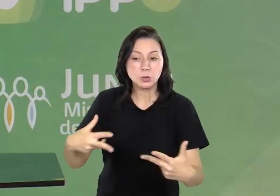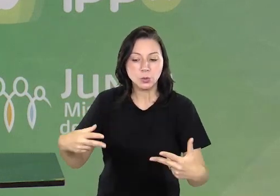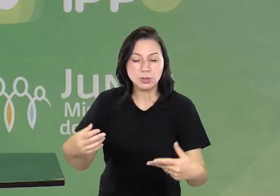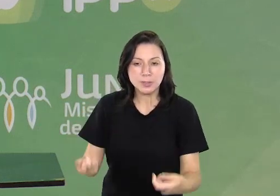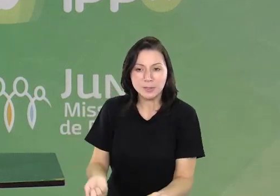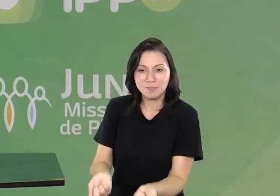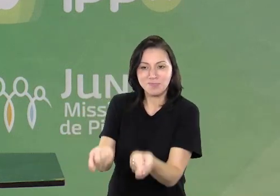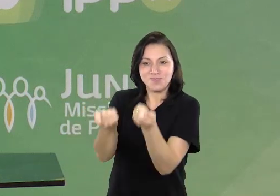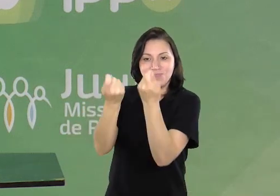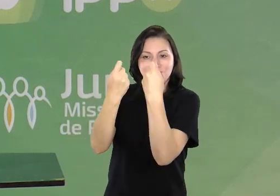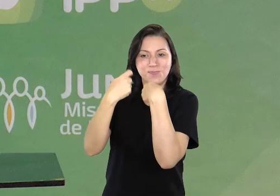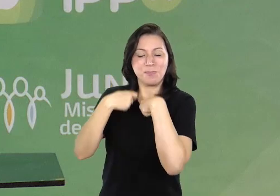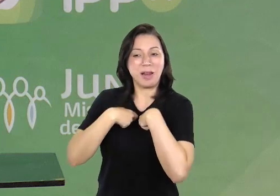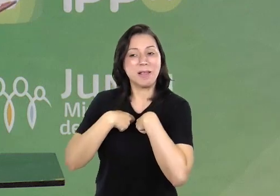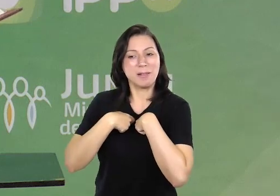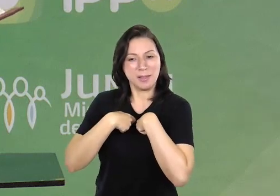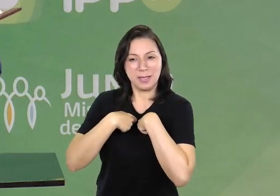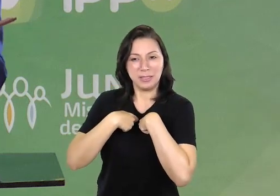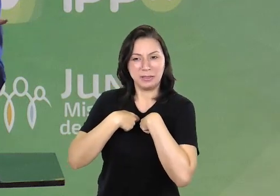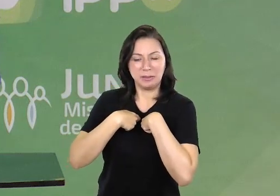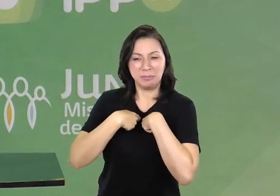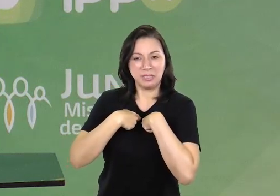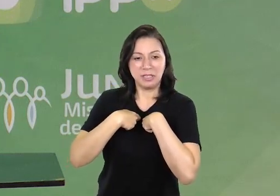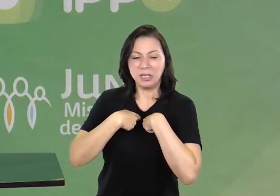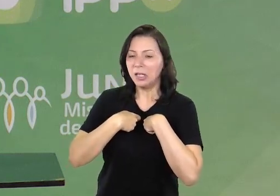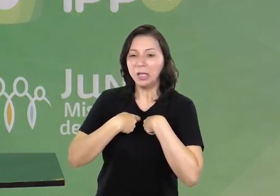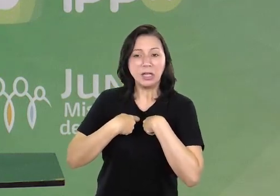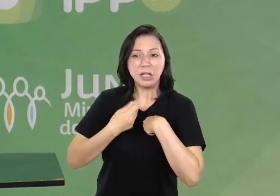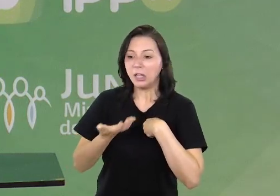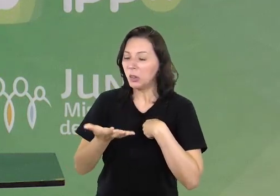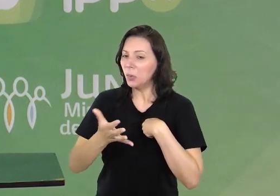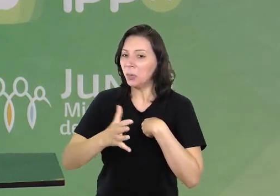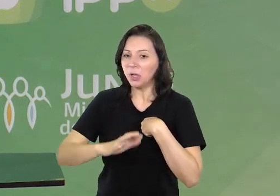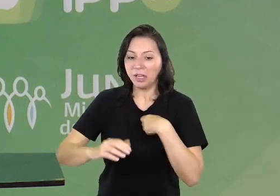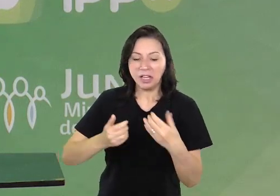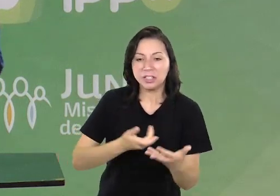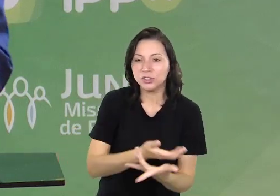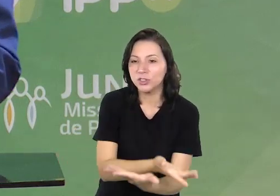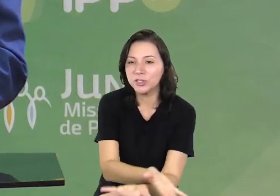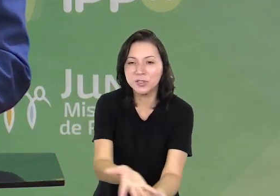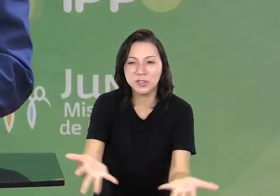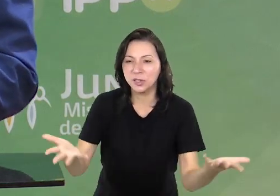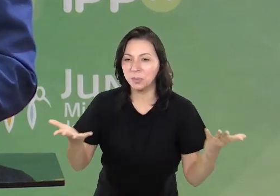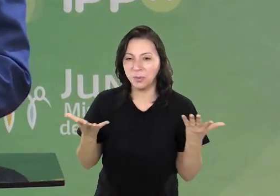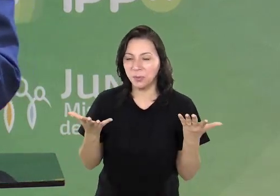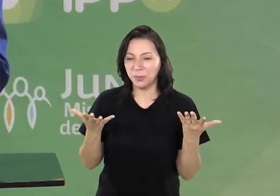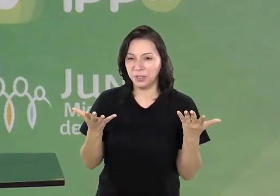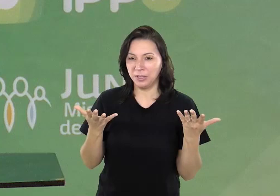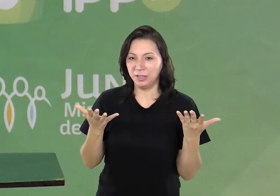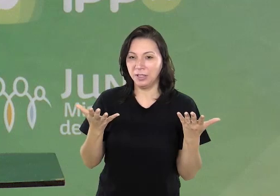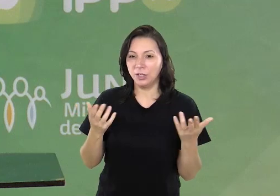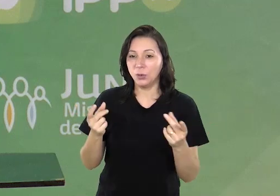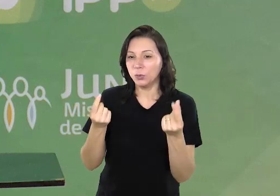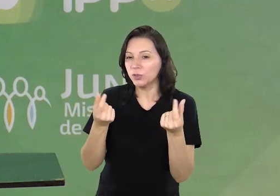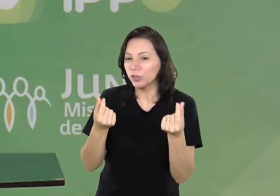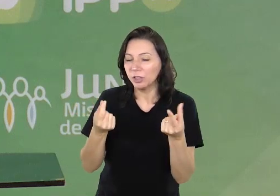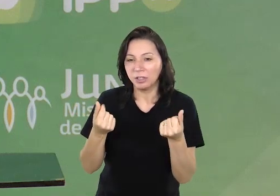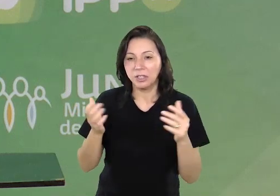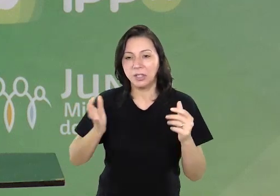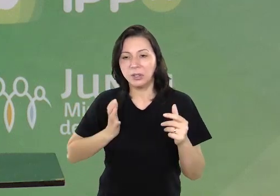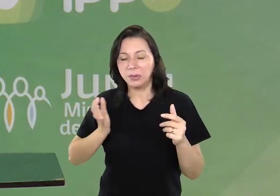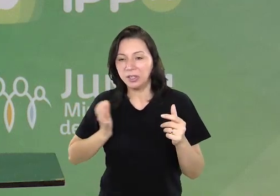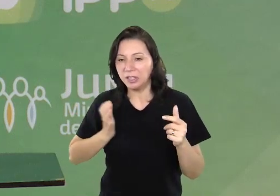então vamos examinar isso por gentileza primeiro vejamos a pluralidade de suas obras Empreendimentos